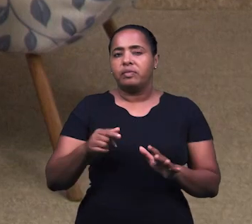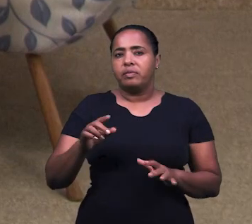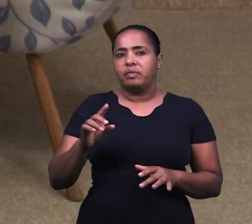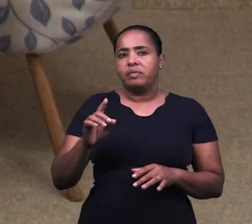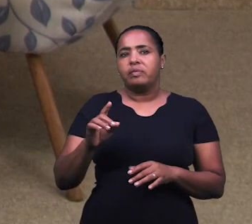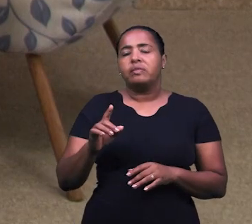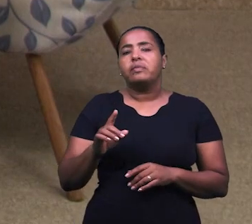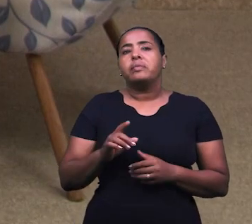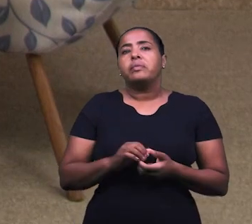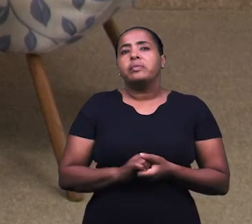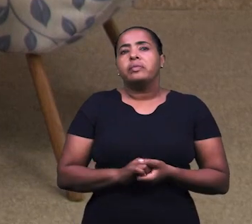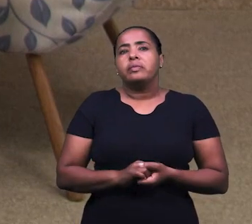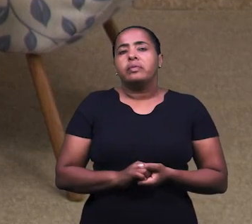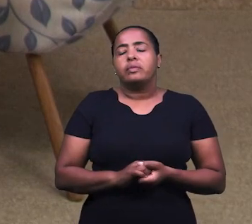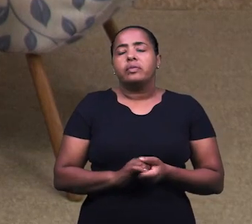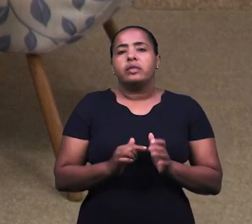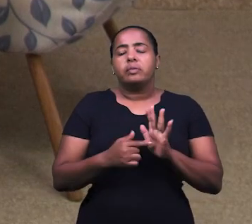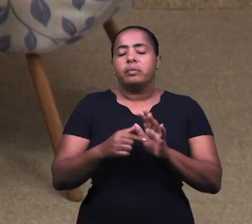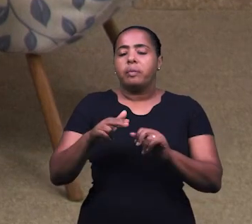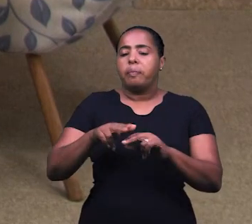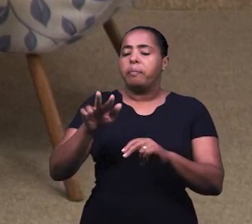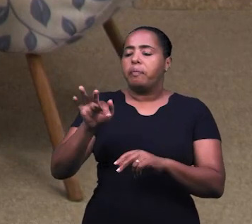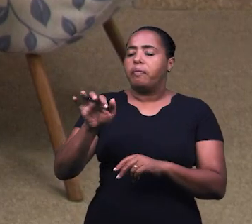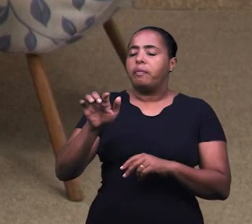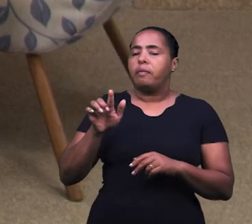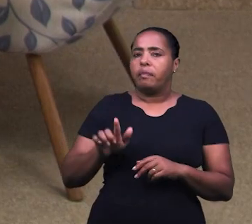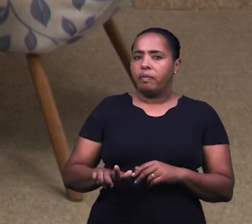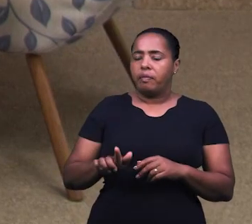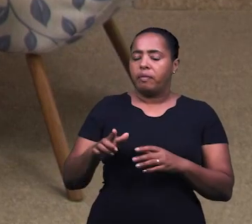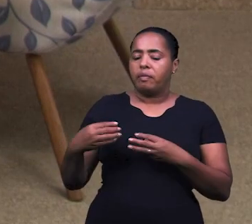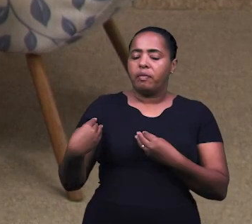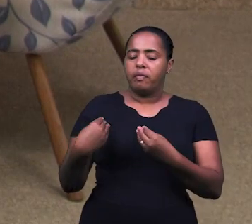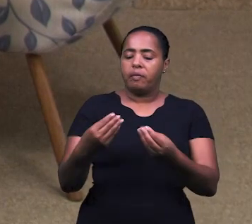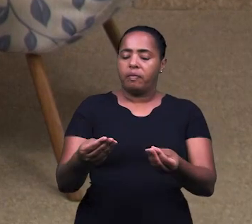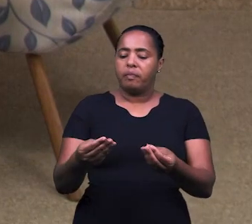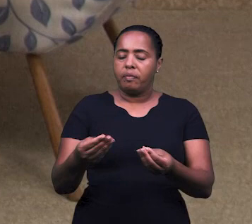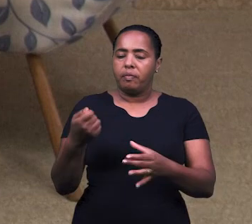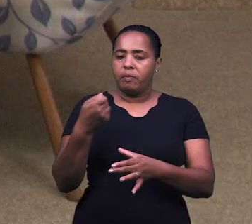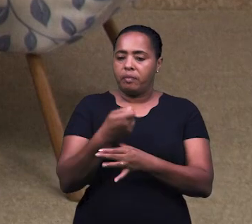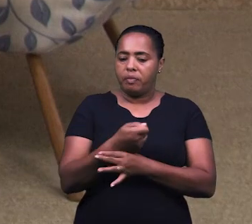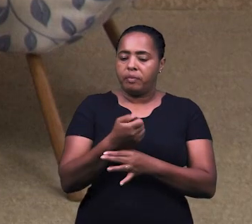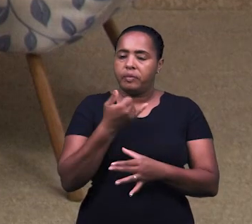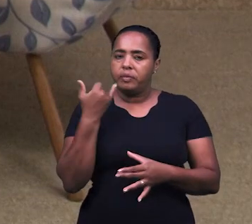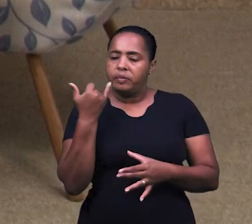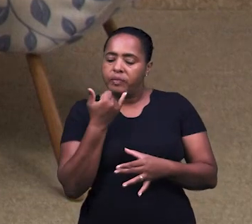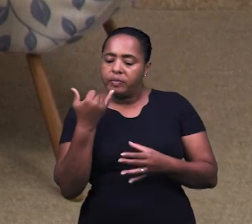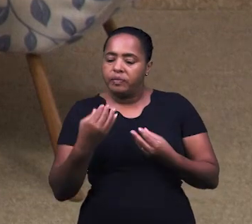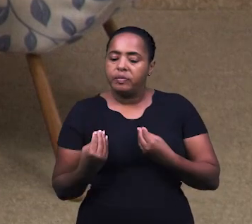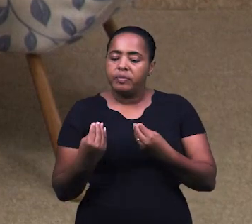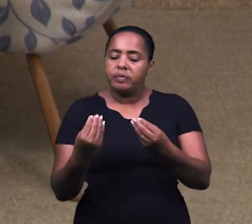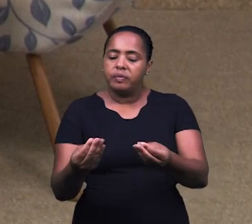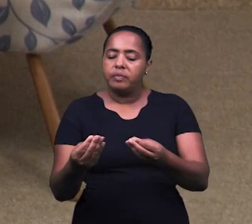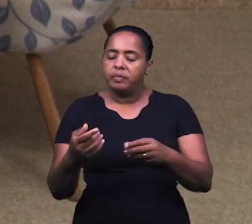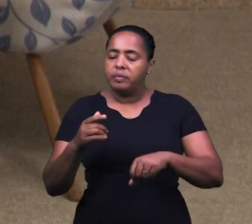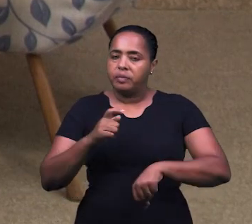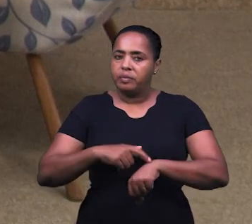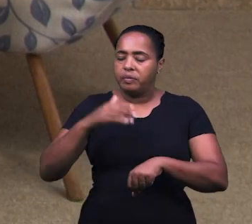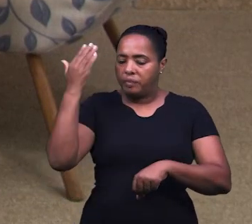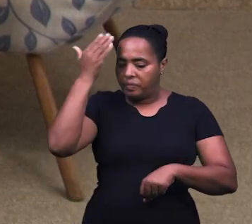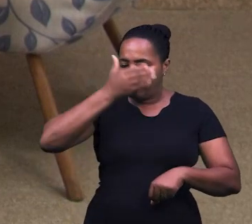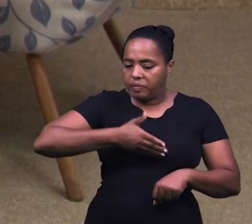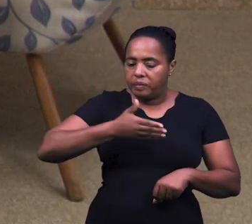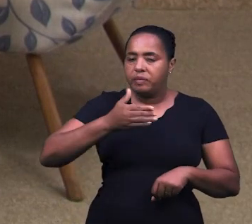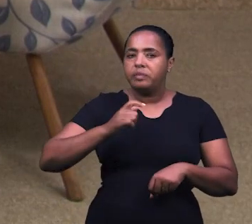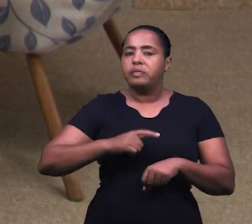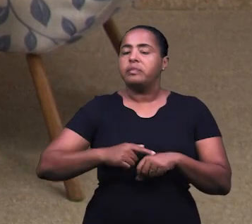11, 17 e 18, em que ela diz que pela fé ofereceu Abraão a Isaque quando foi provado. Sim,